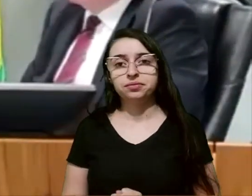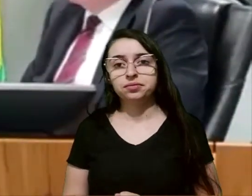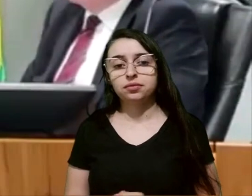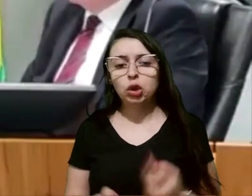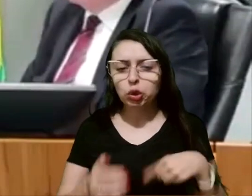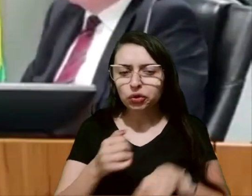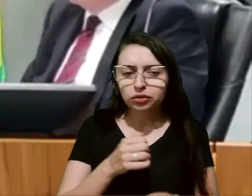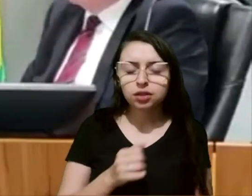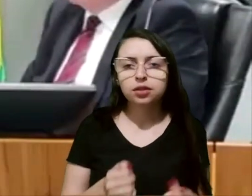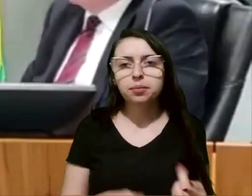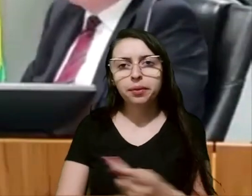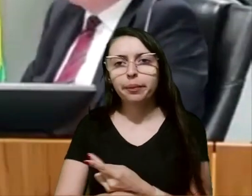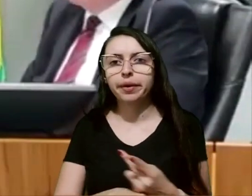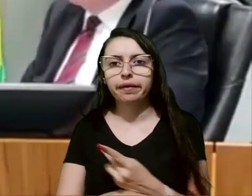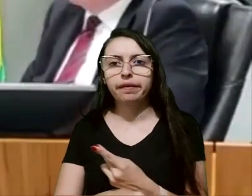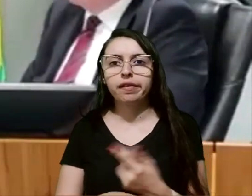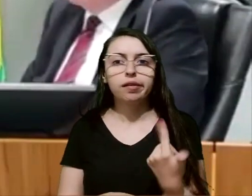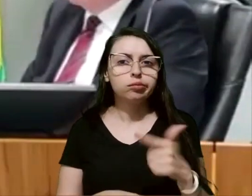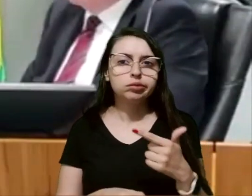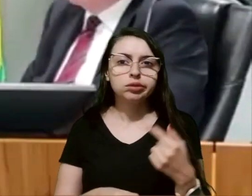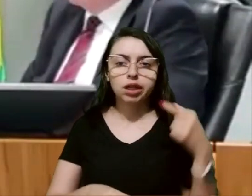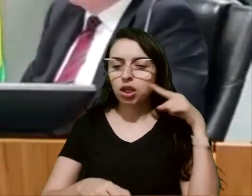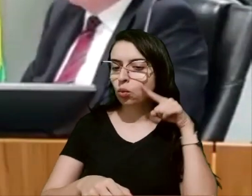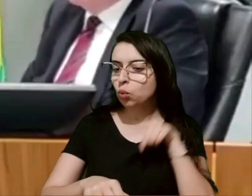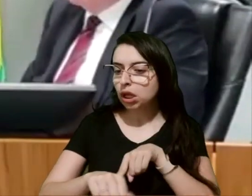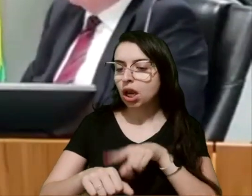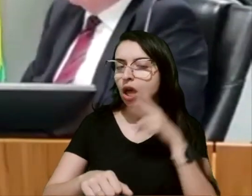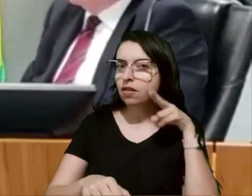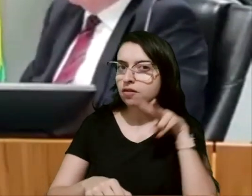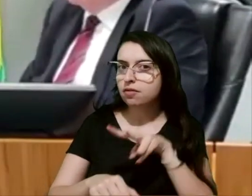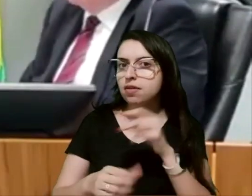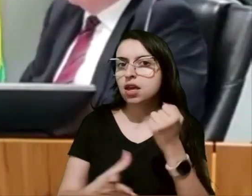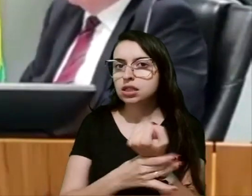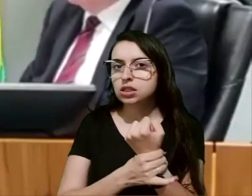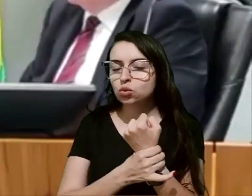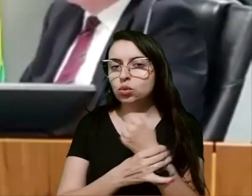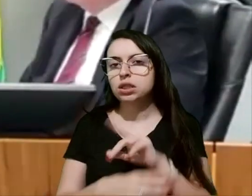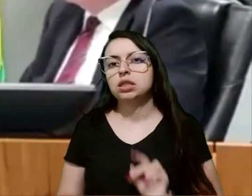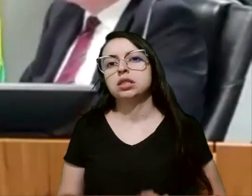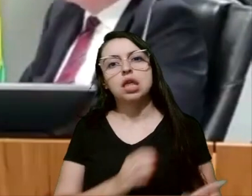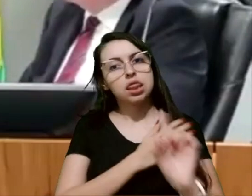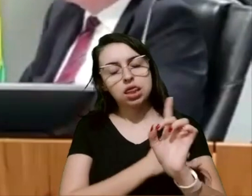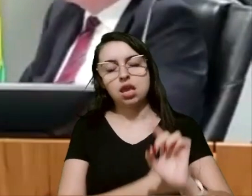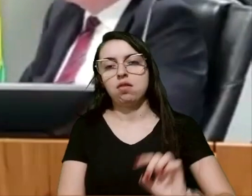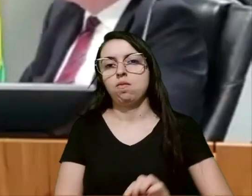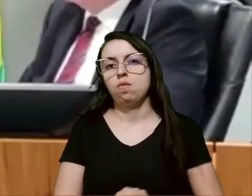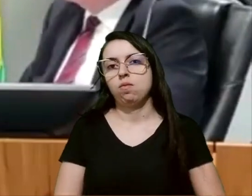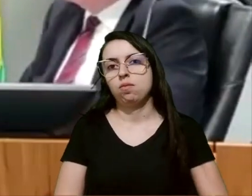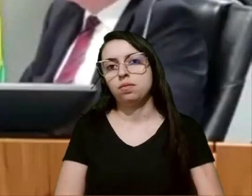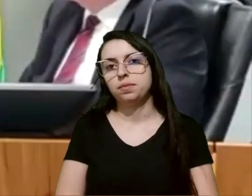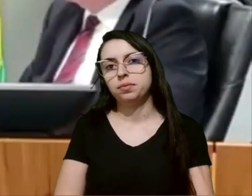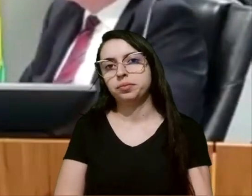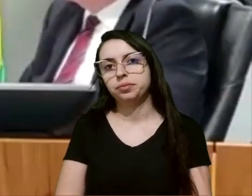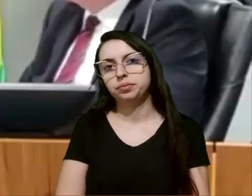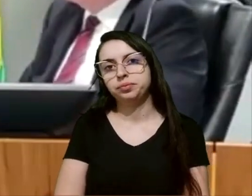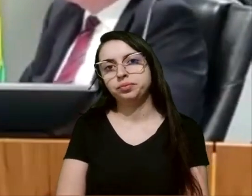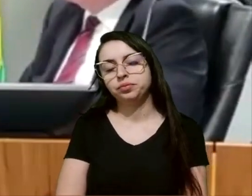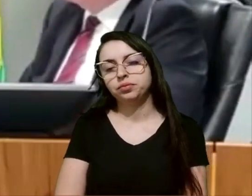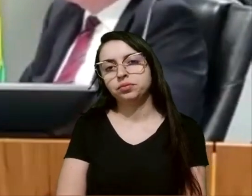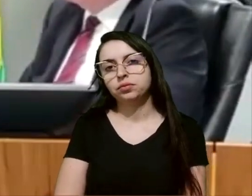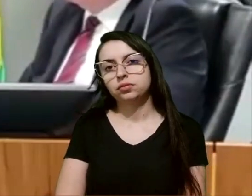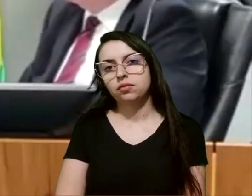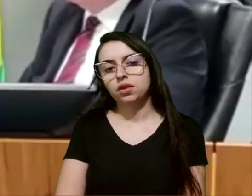procurar a questão de não tente encontrar, não tente enxergar a segurança nesse sentido, eh eh